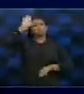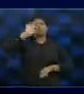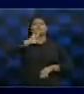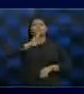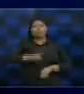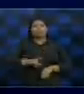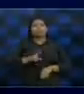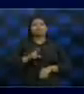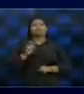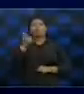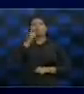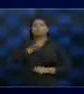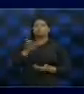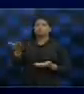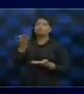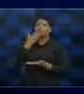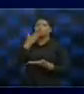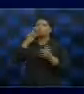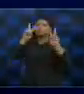concedido um minuto